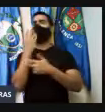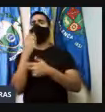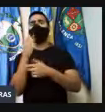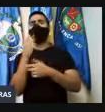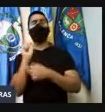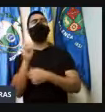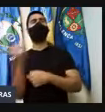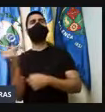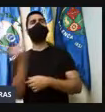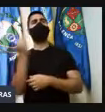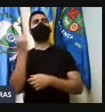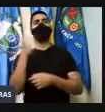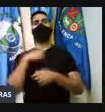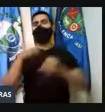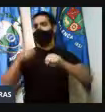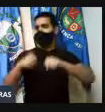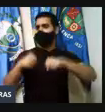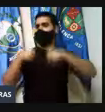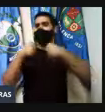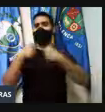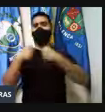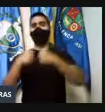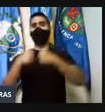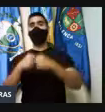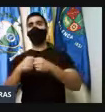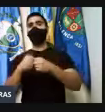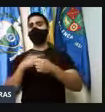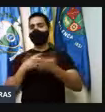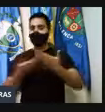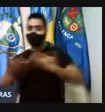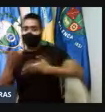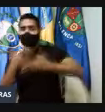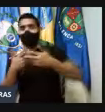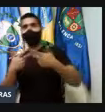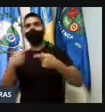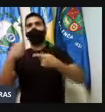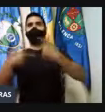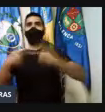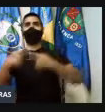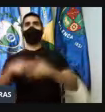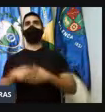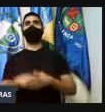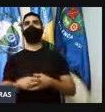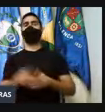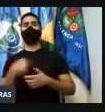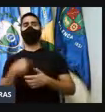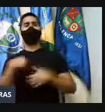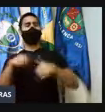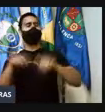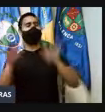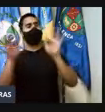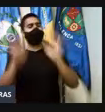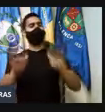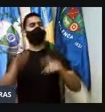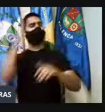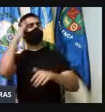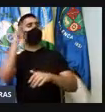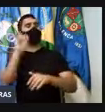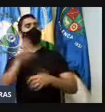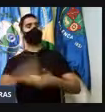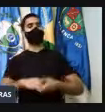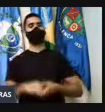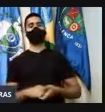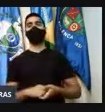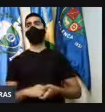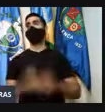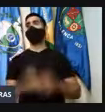é ter o fortalecimento dessa articulação política. E eu fico muito feliz de poder